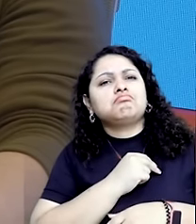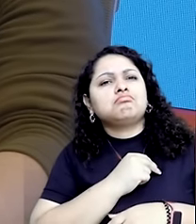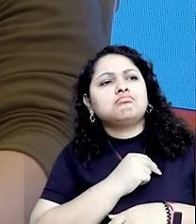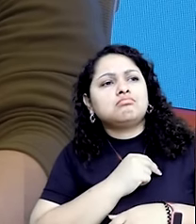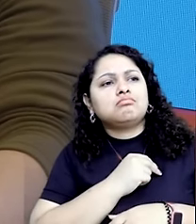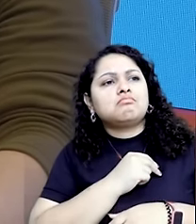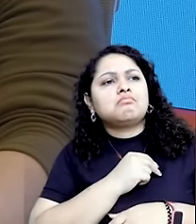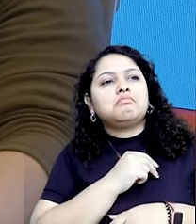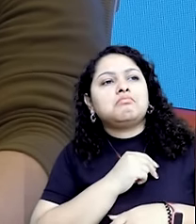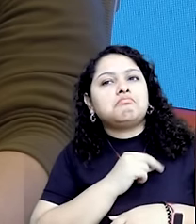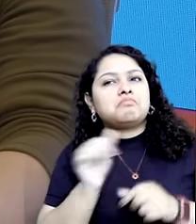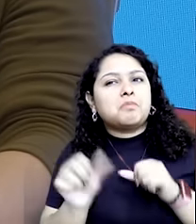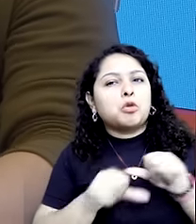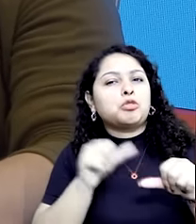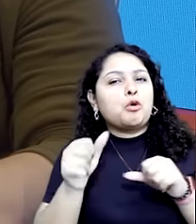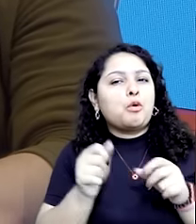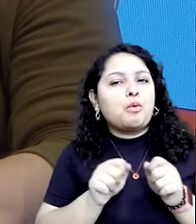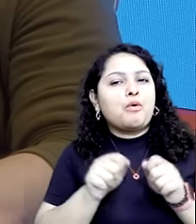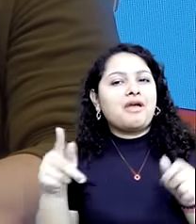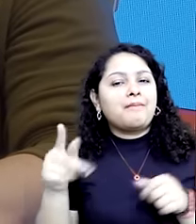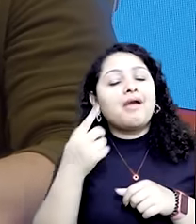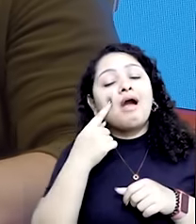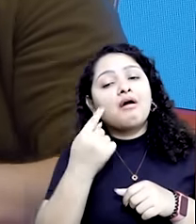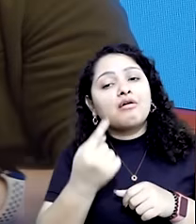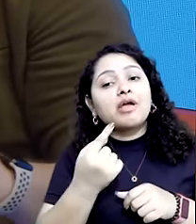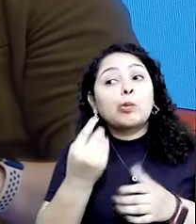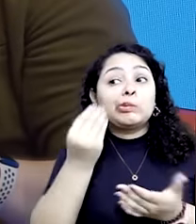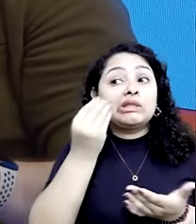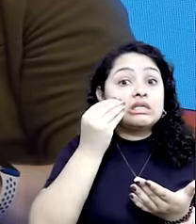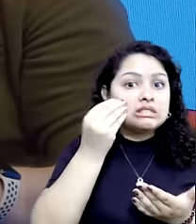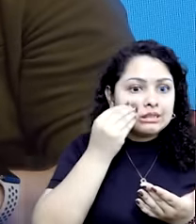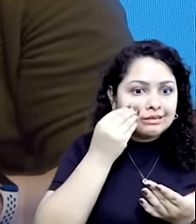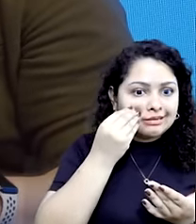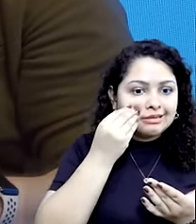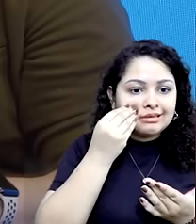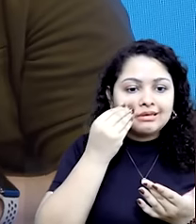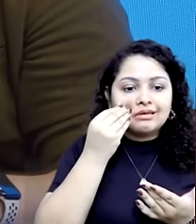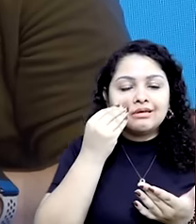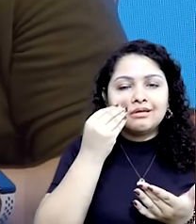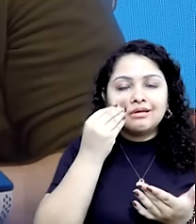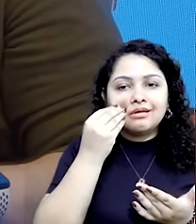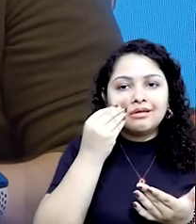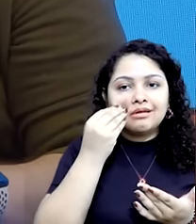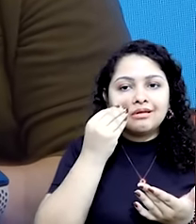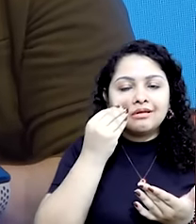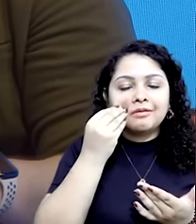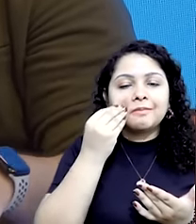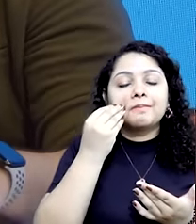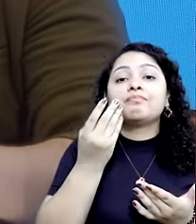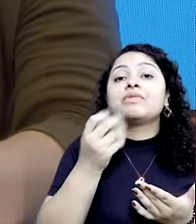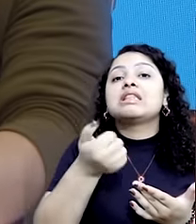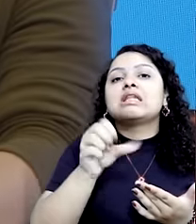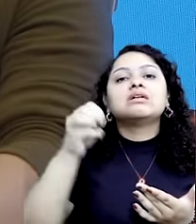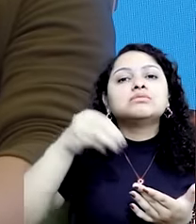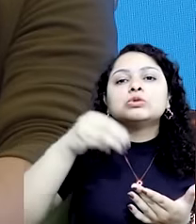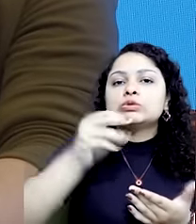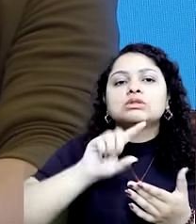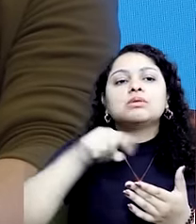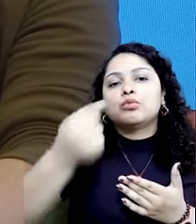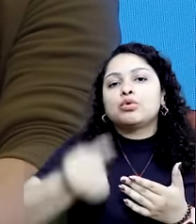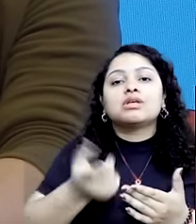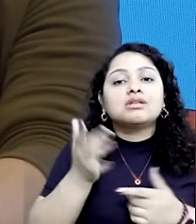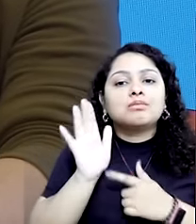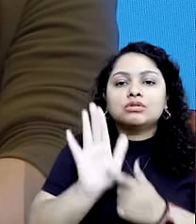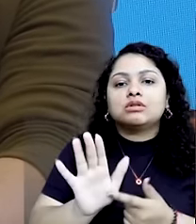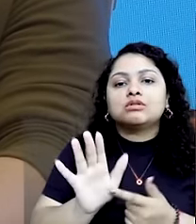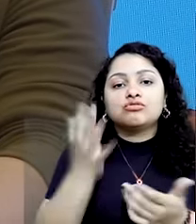isso aí não era assim e aí eu peguei Testei a questão foi menos de 10 minutos depois que ele tinha